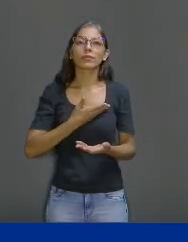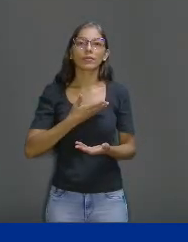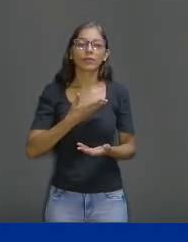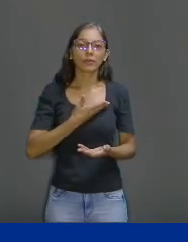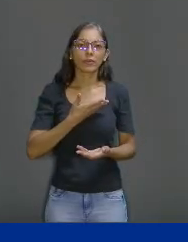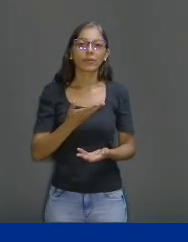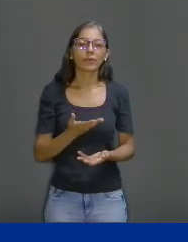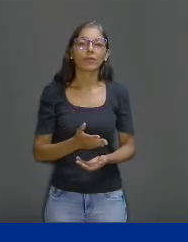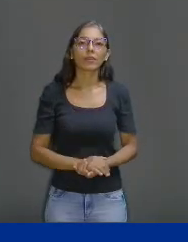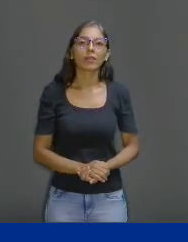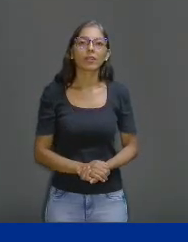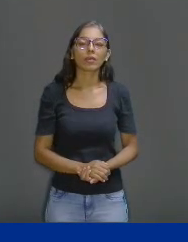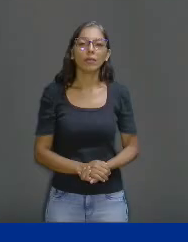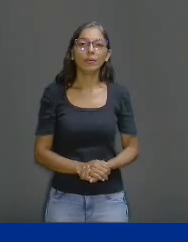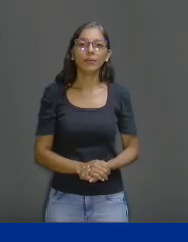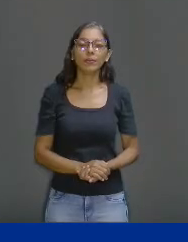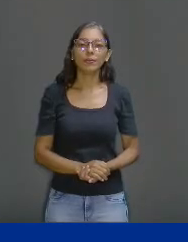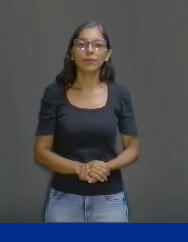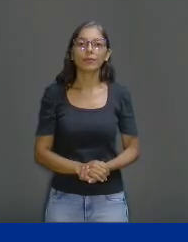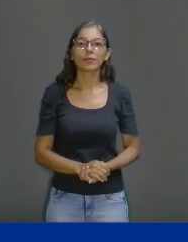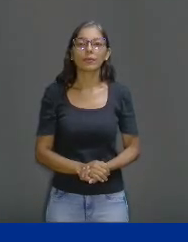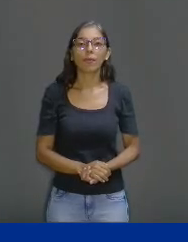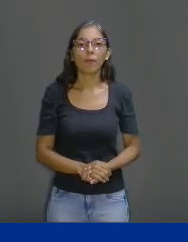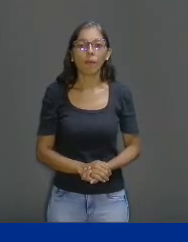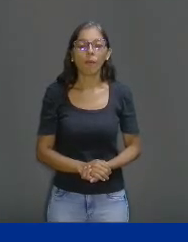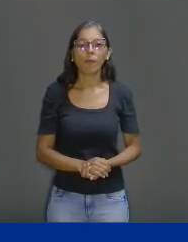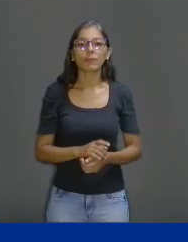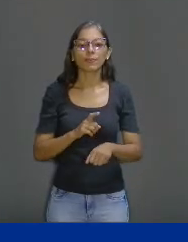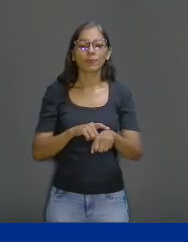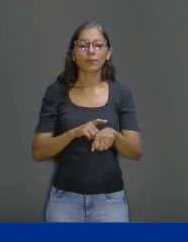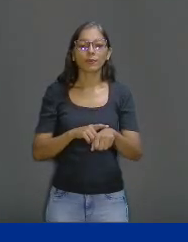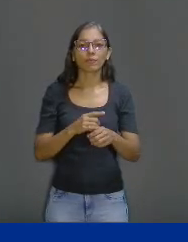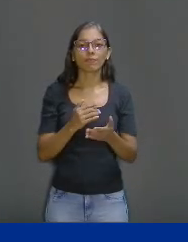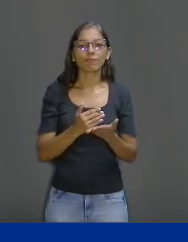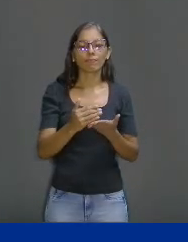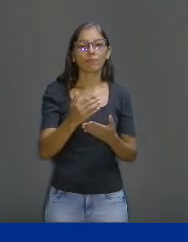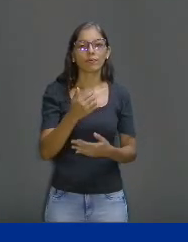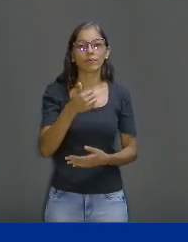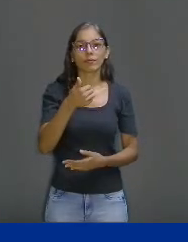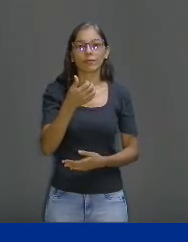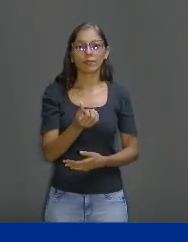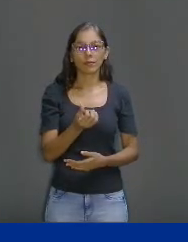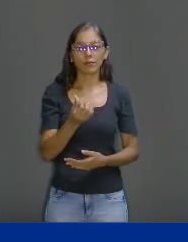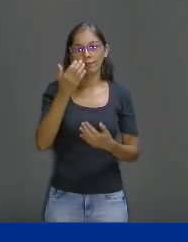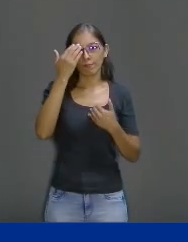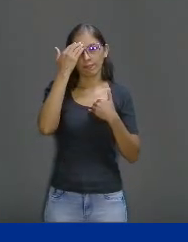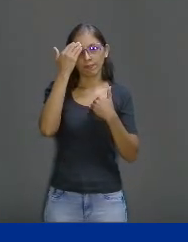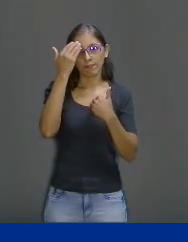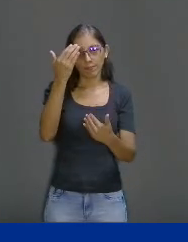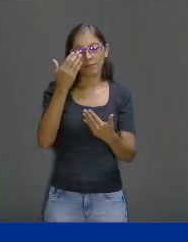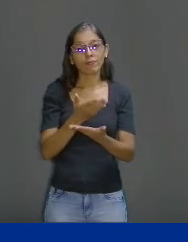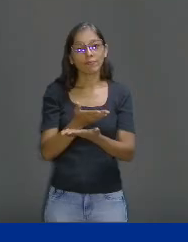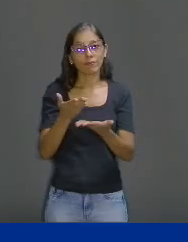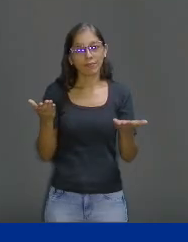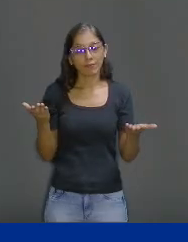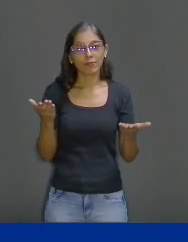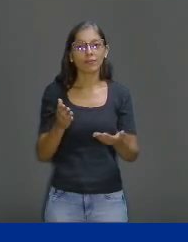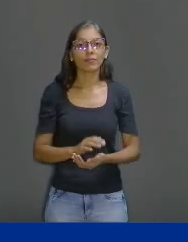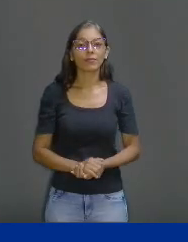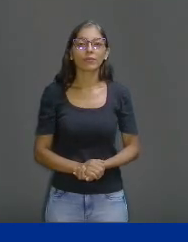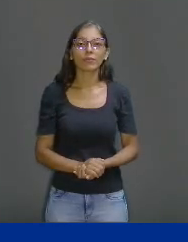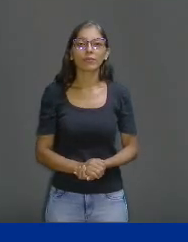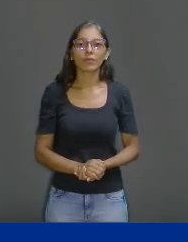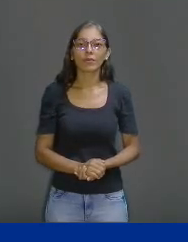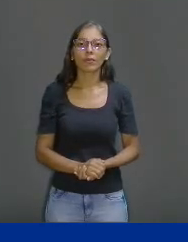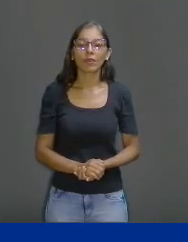a sessão de segunda-feira, a partir das 16 horas. Muito obrigado a todos e todas e tenhamos